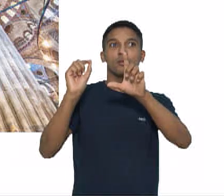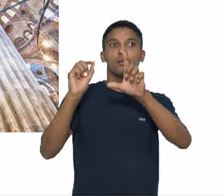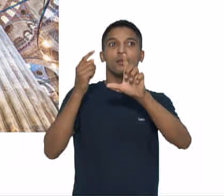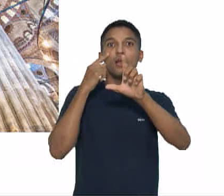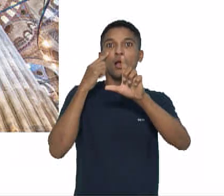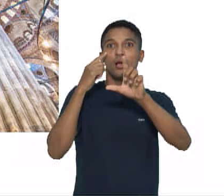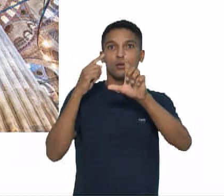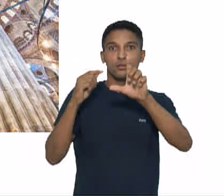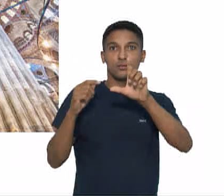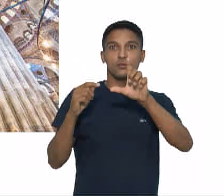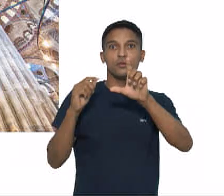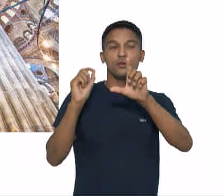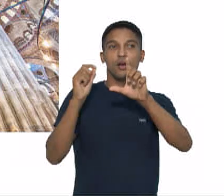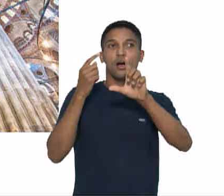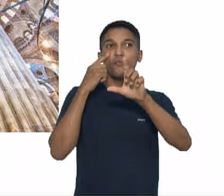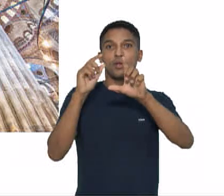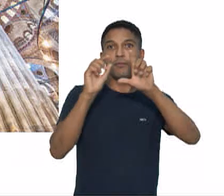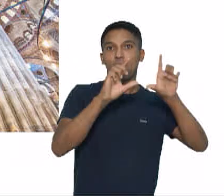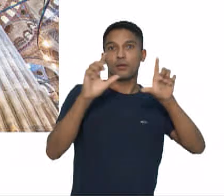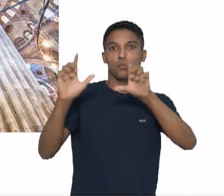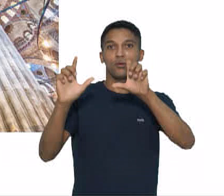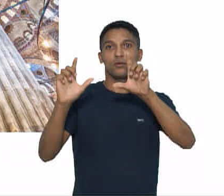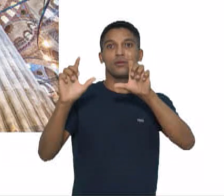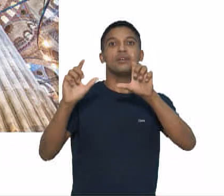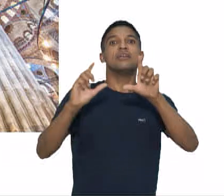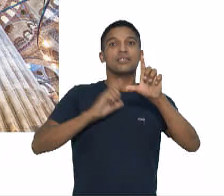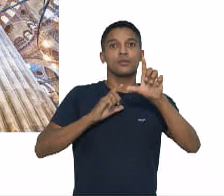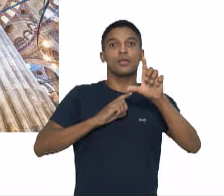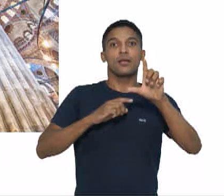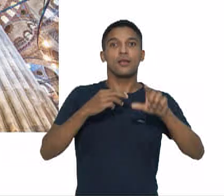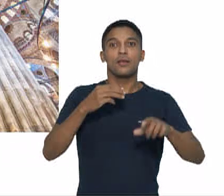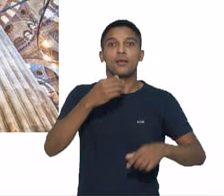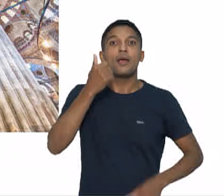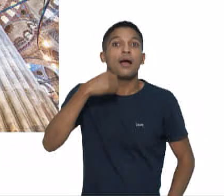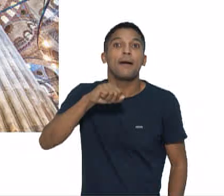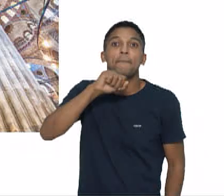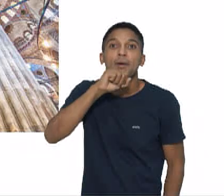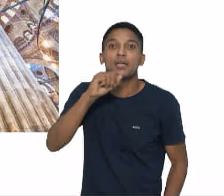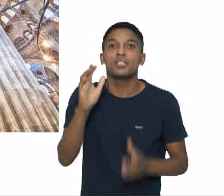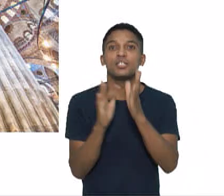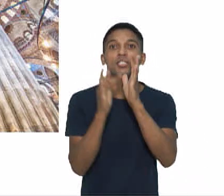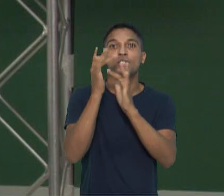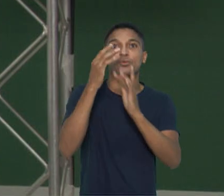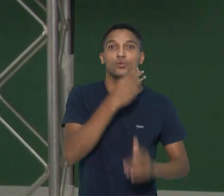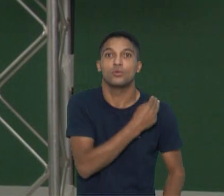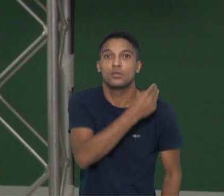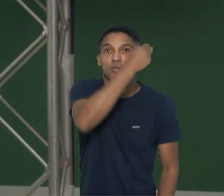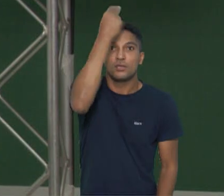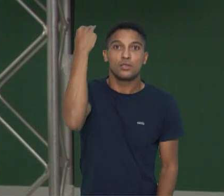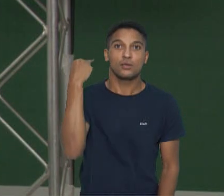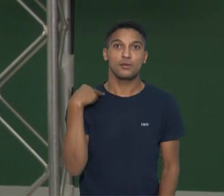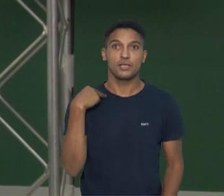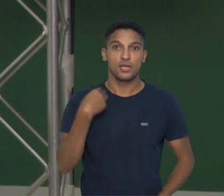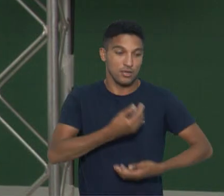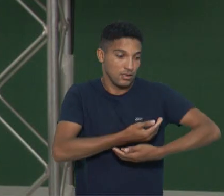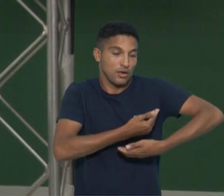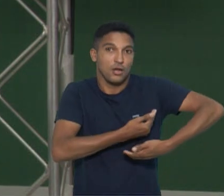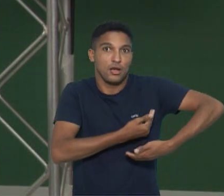meio... a mãe de Jesus com ele no colo, né? E outros personagens ali